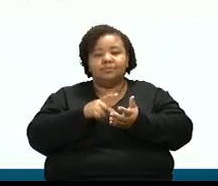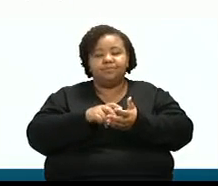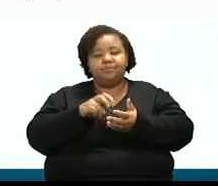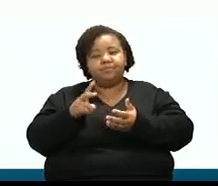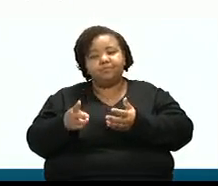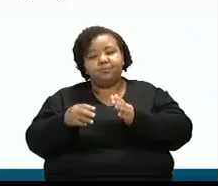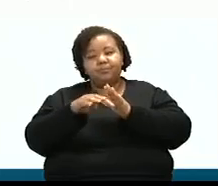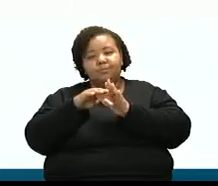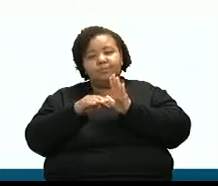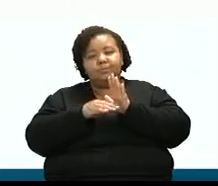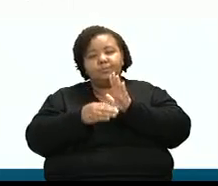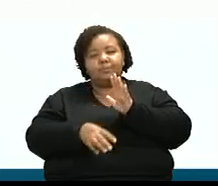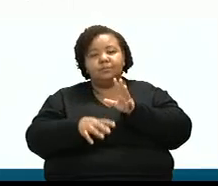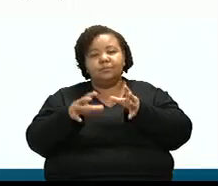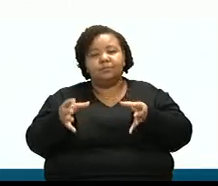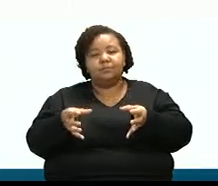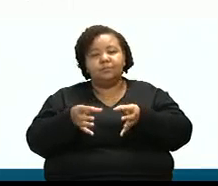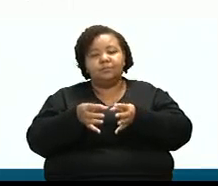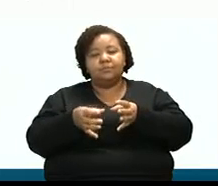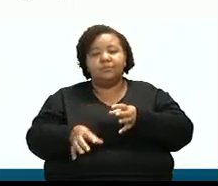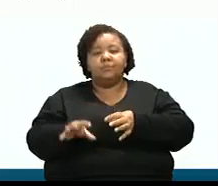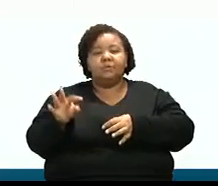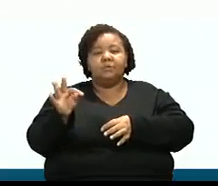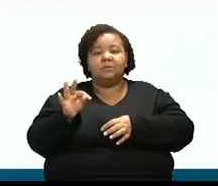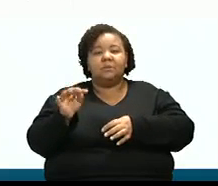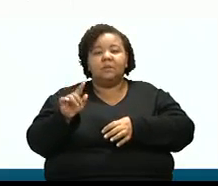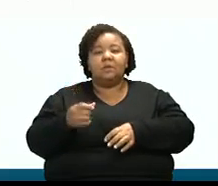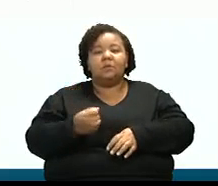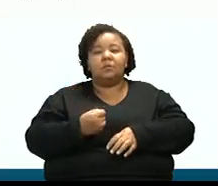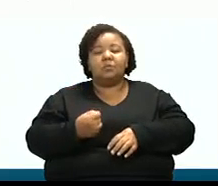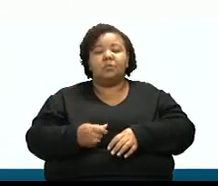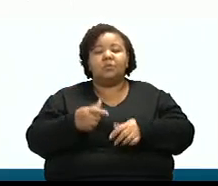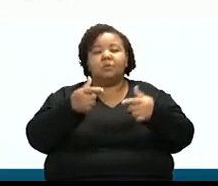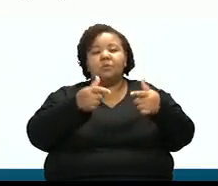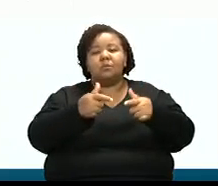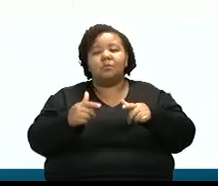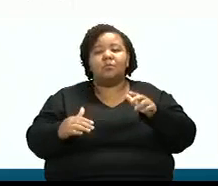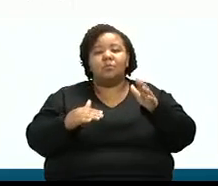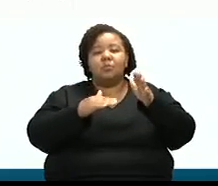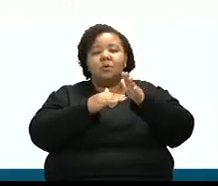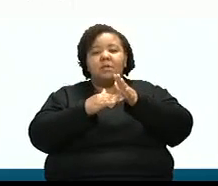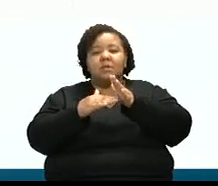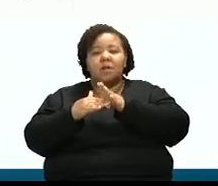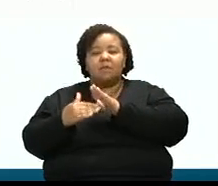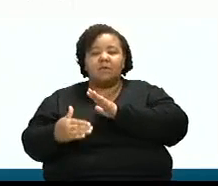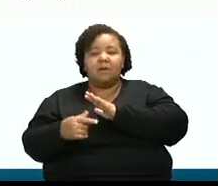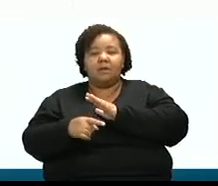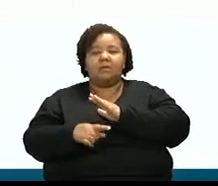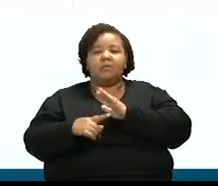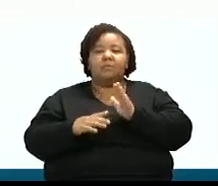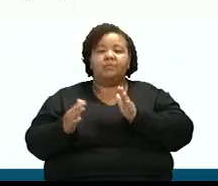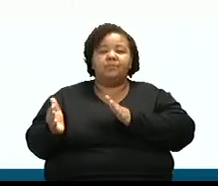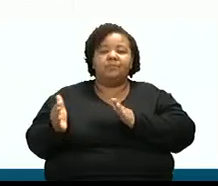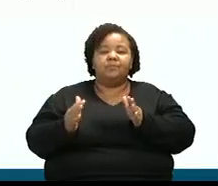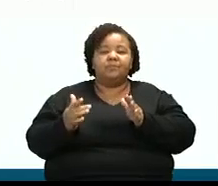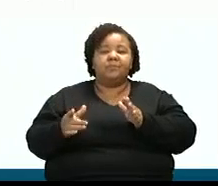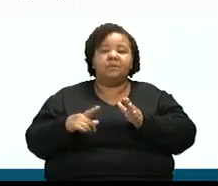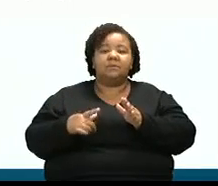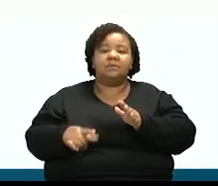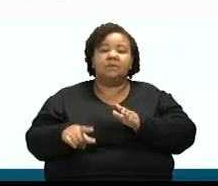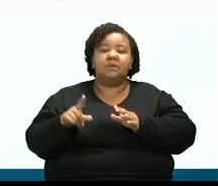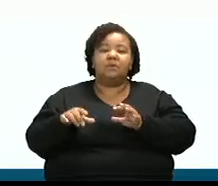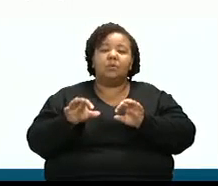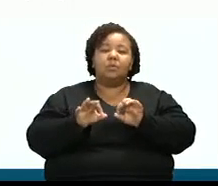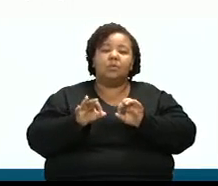t sempre é um número em um determinado intervalo. Se eu tenho aquela unidade de comprimento,